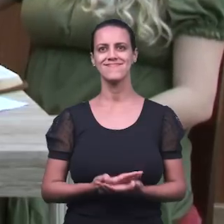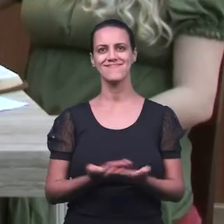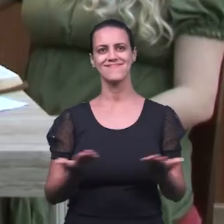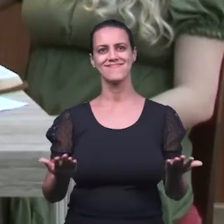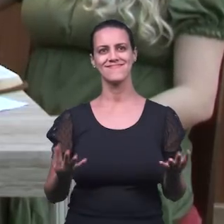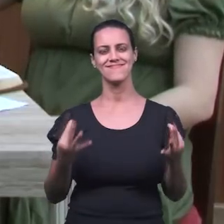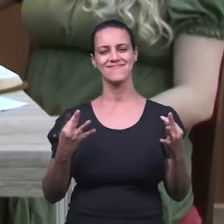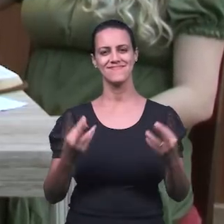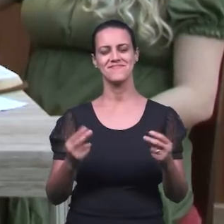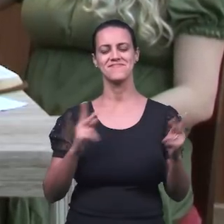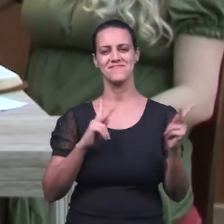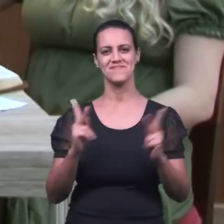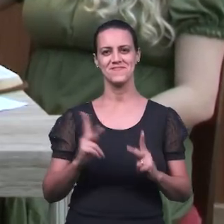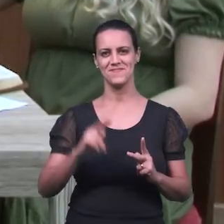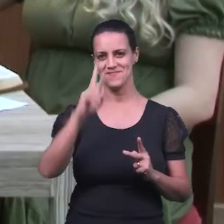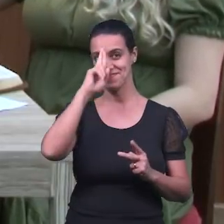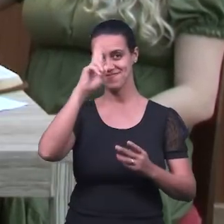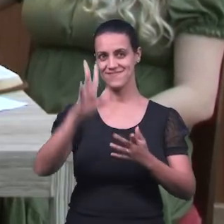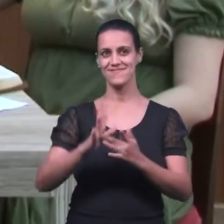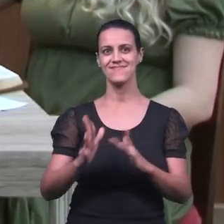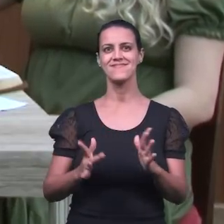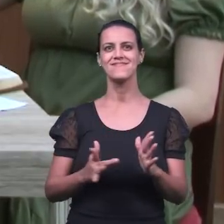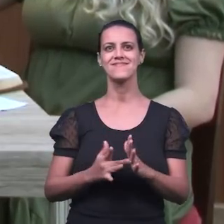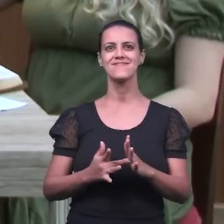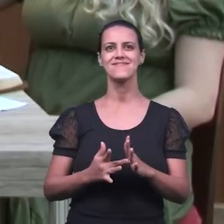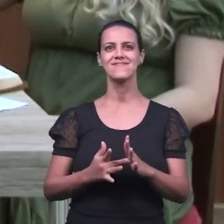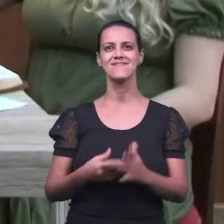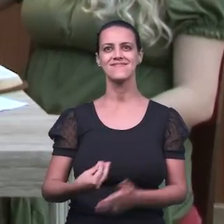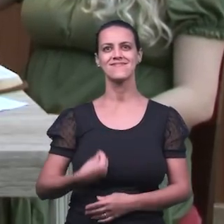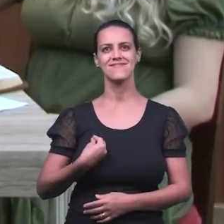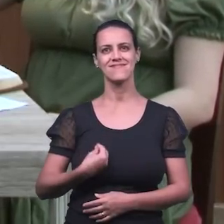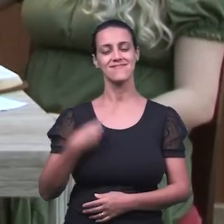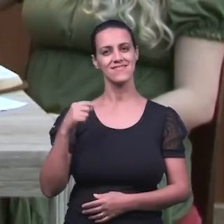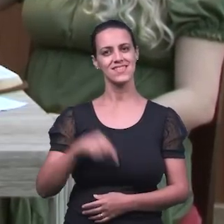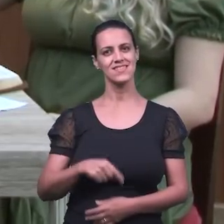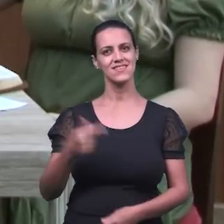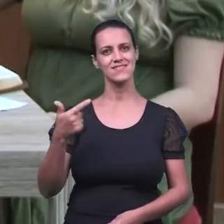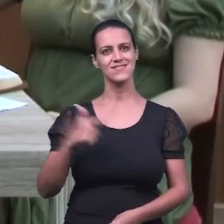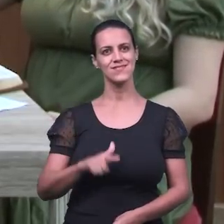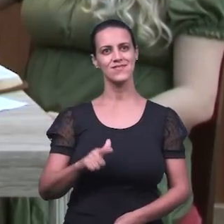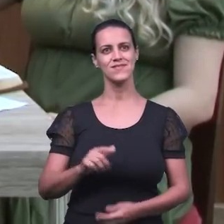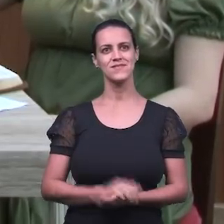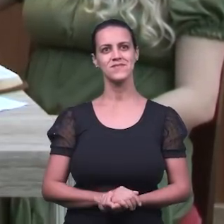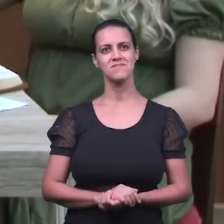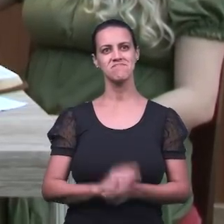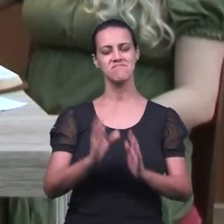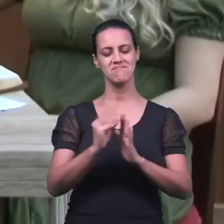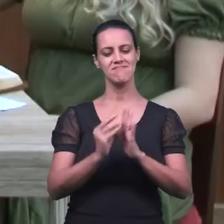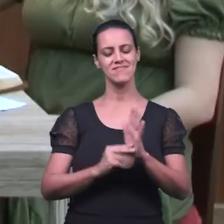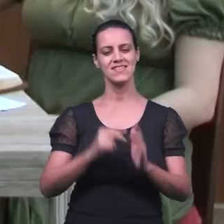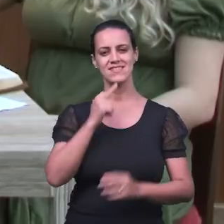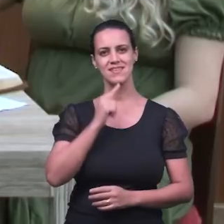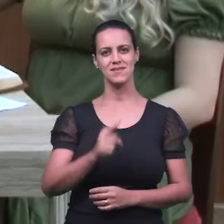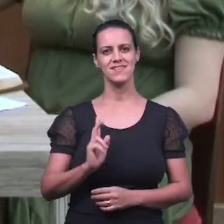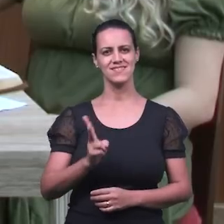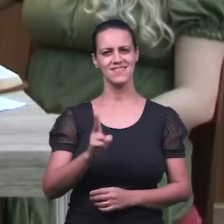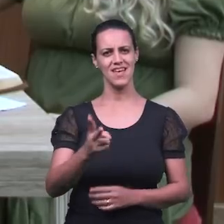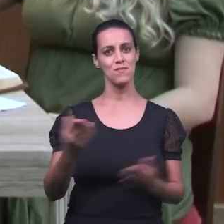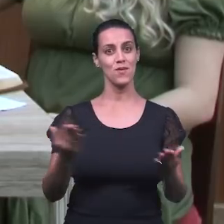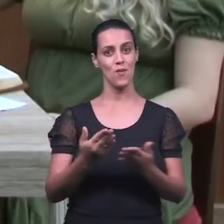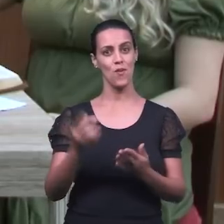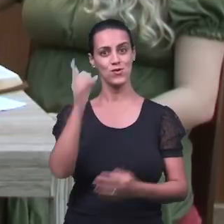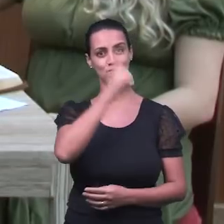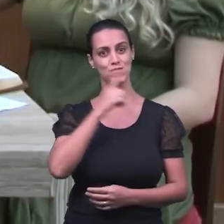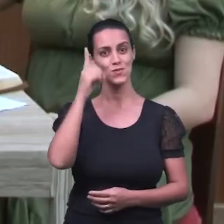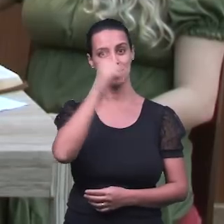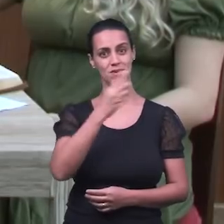Nós queremos saudar a todos com a paz do Senhor Jesus. Estamos aqui mais uma vez para o nosso programa semanal, hoje domingo, 15